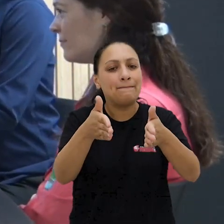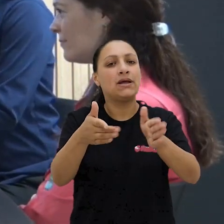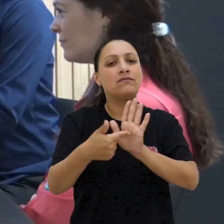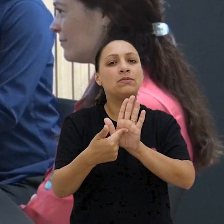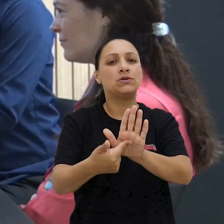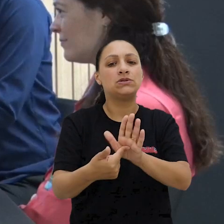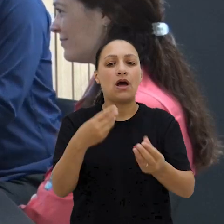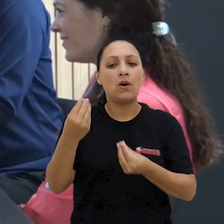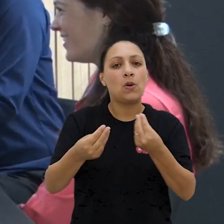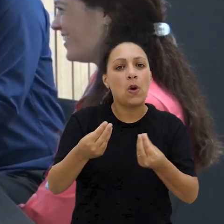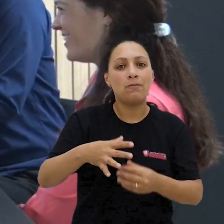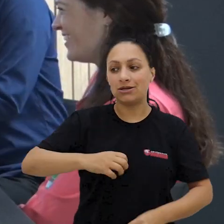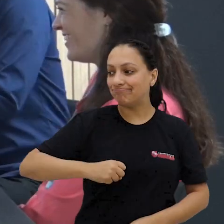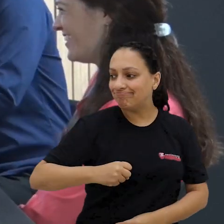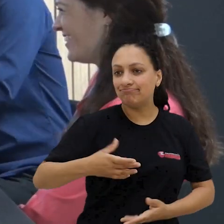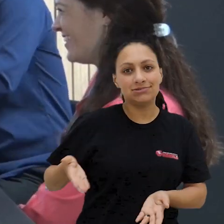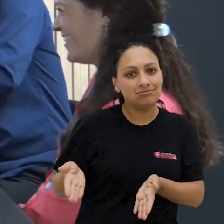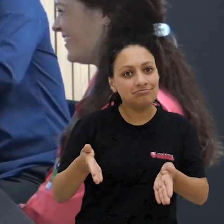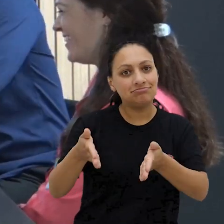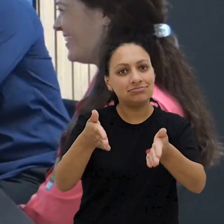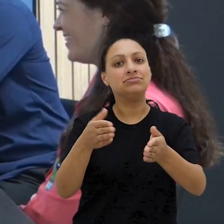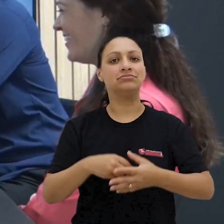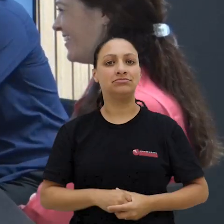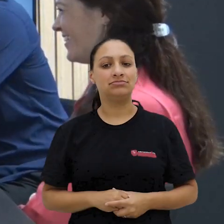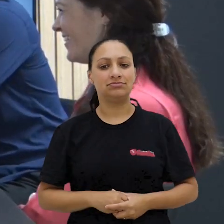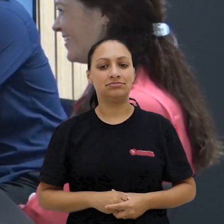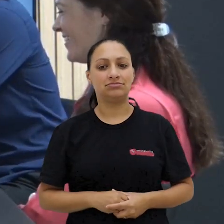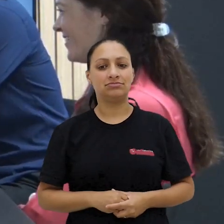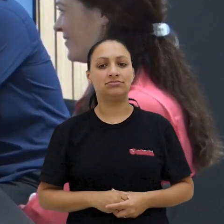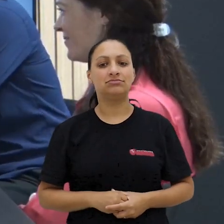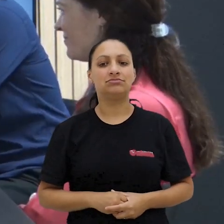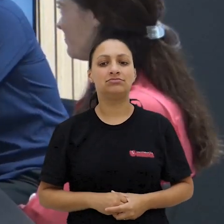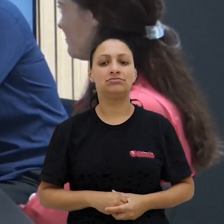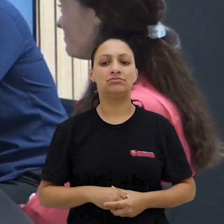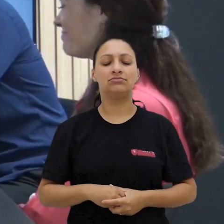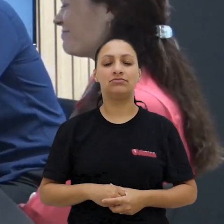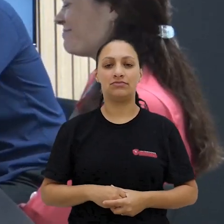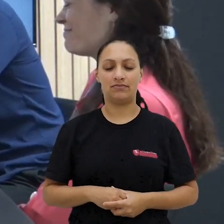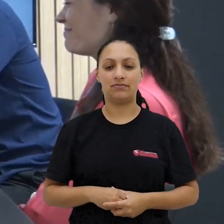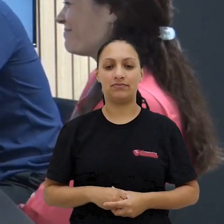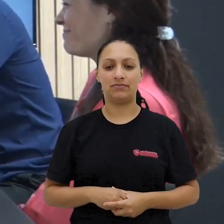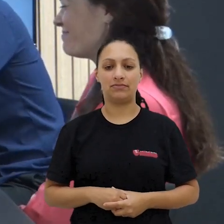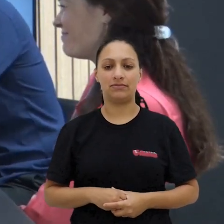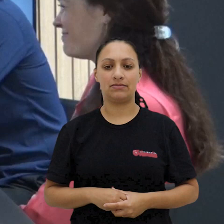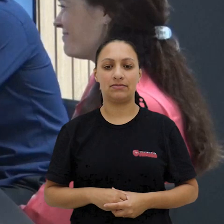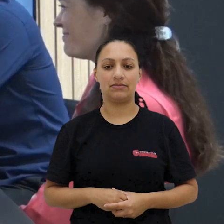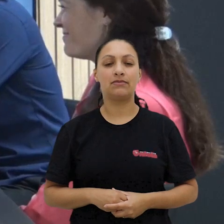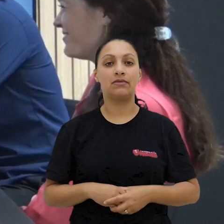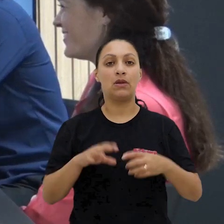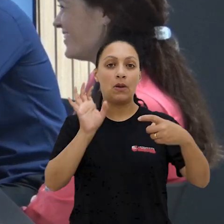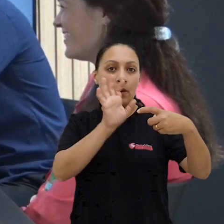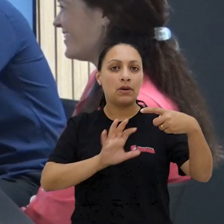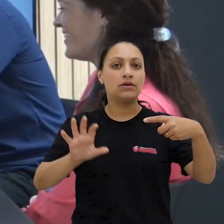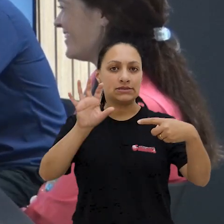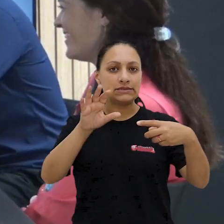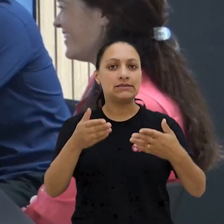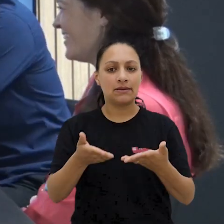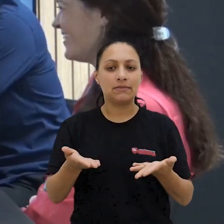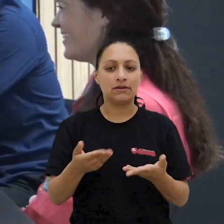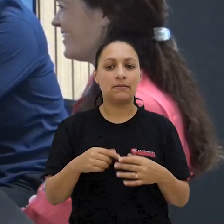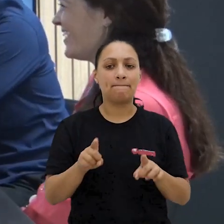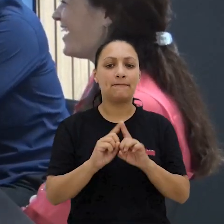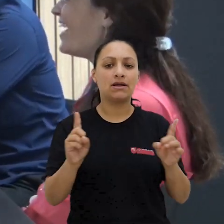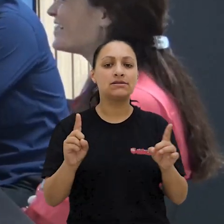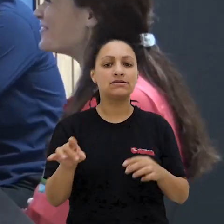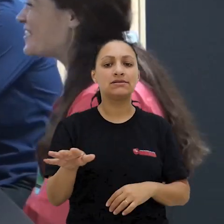te dar, né, um abraço. Exato. E de novo, um ecossistema. Calor humano, um ecossistema tá aí pra isso.